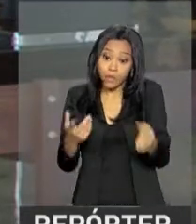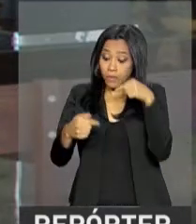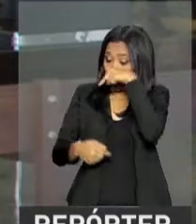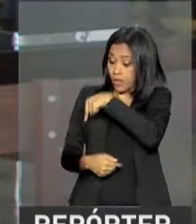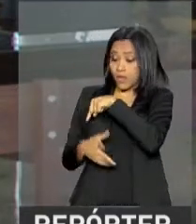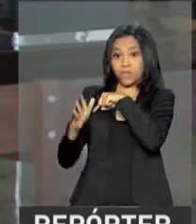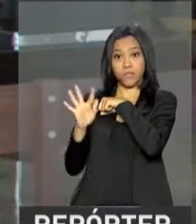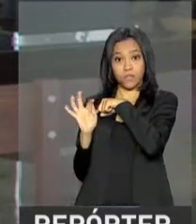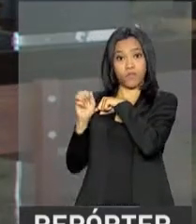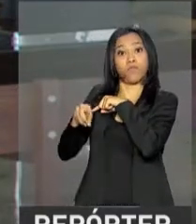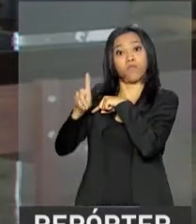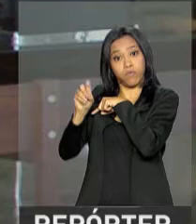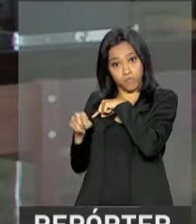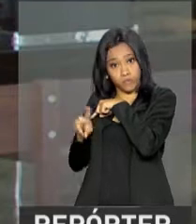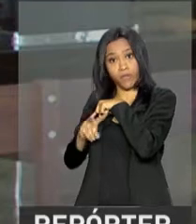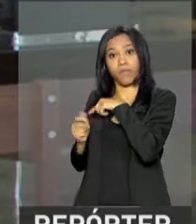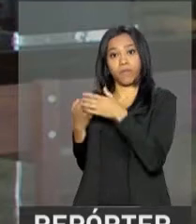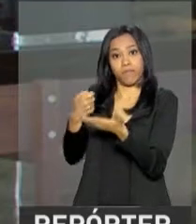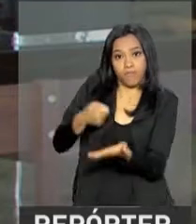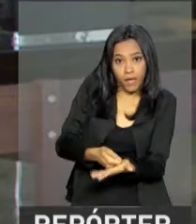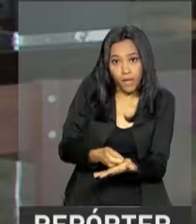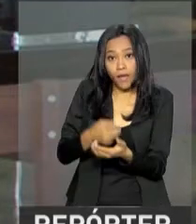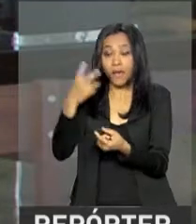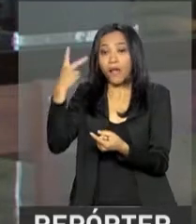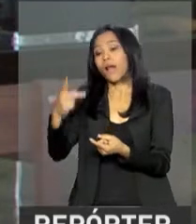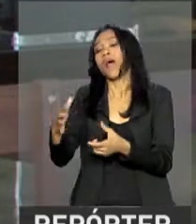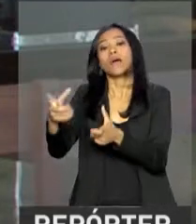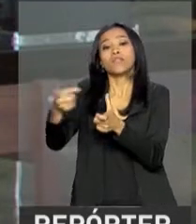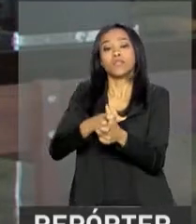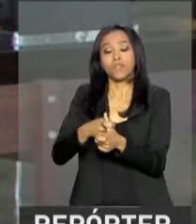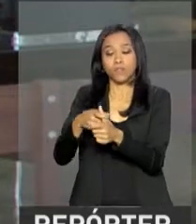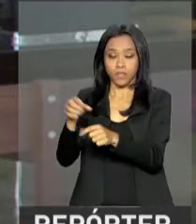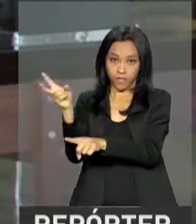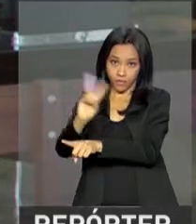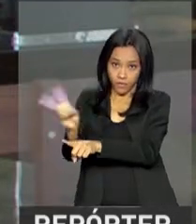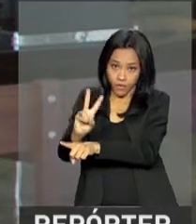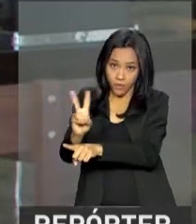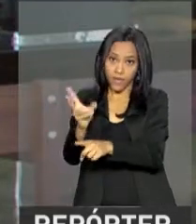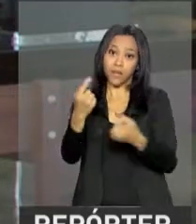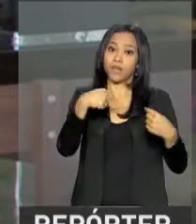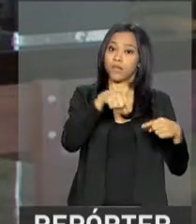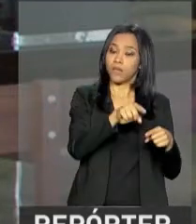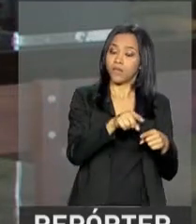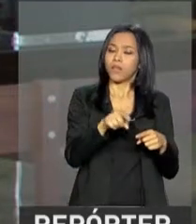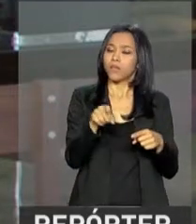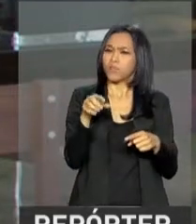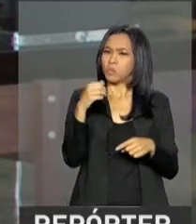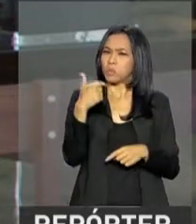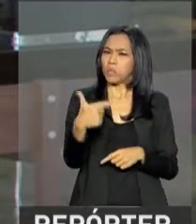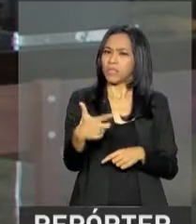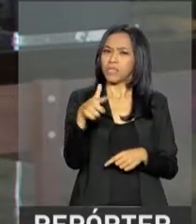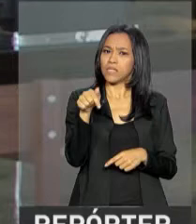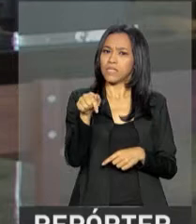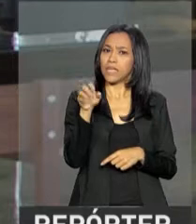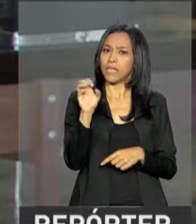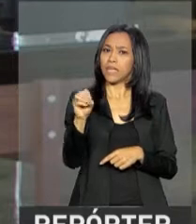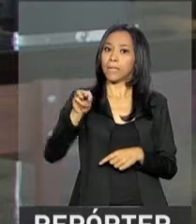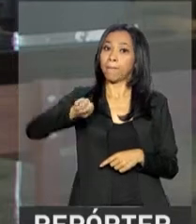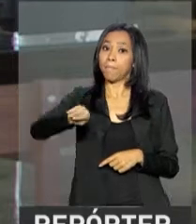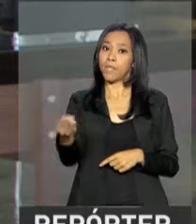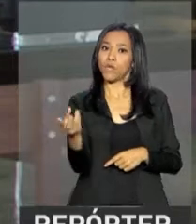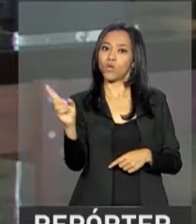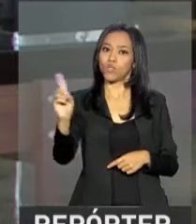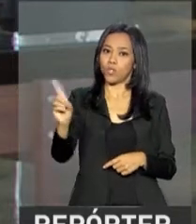exportações a dívida da venezuela com os exportadores brasileiros gira em torno de 270 milhões de dólares